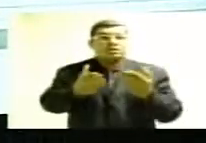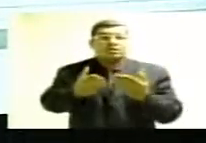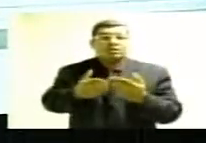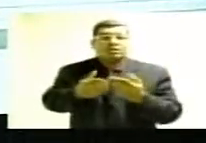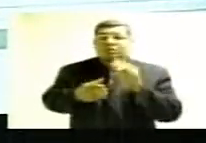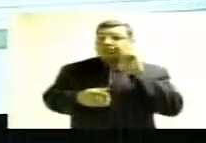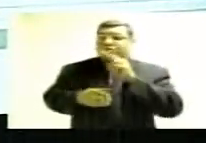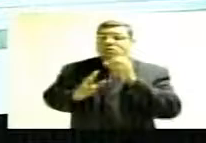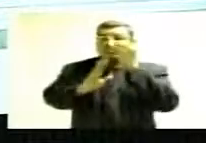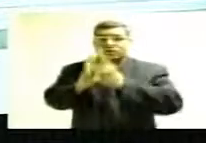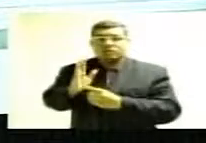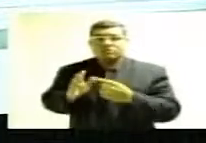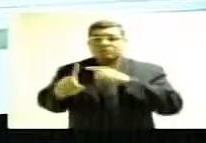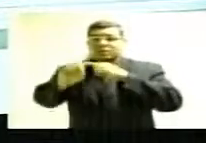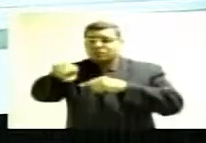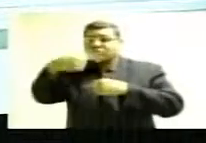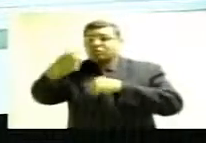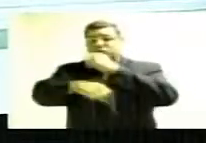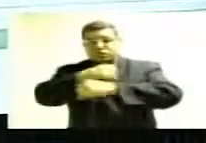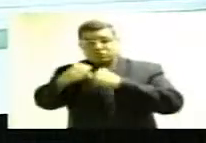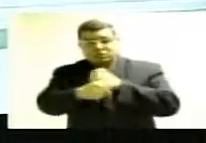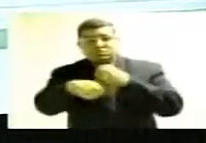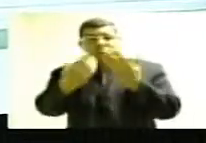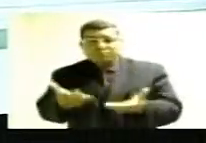e rolar dívidas para o ano seguinte.